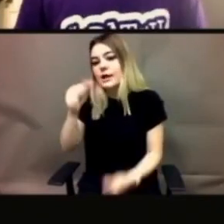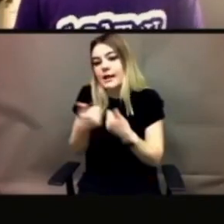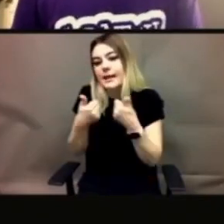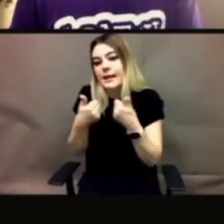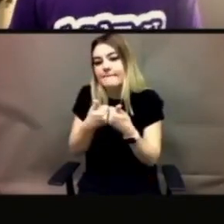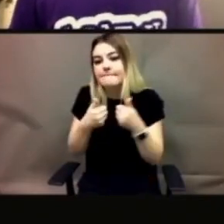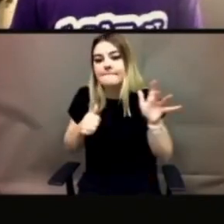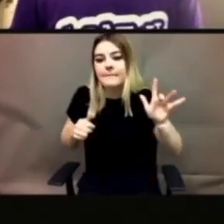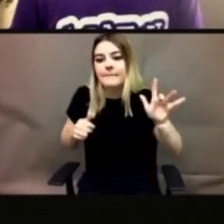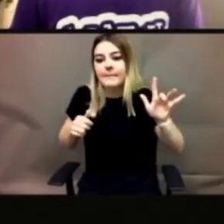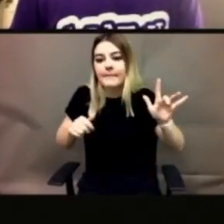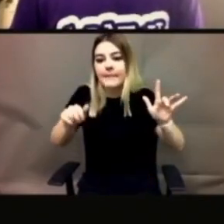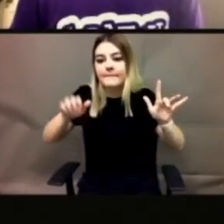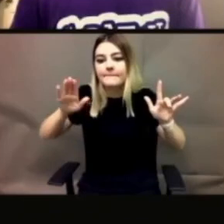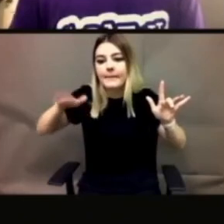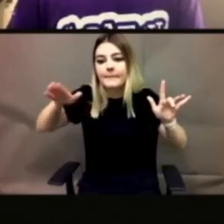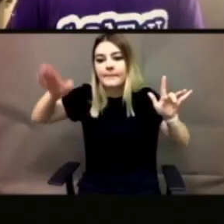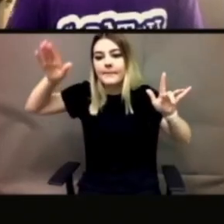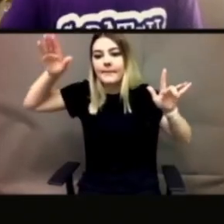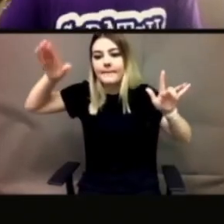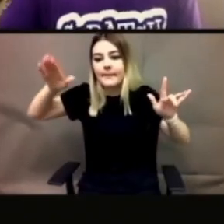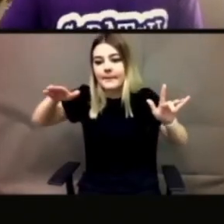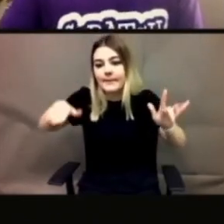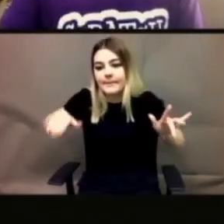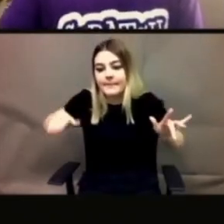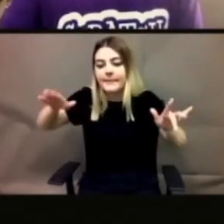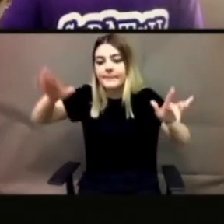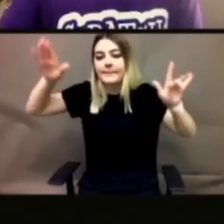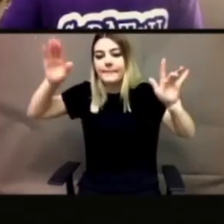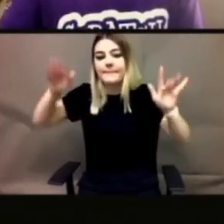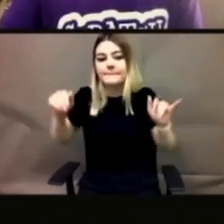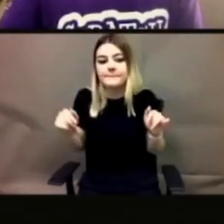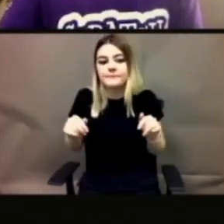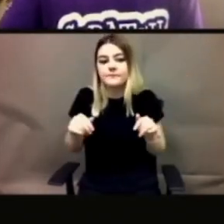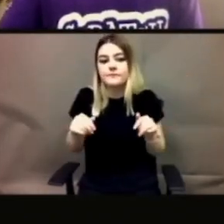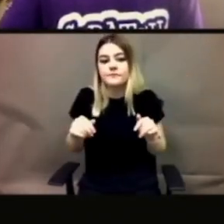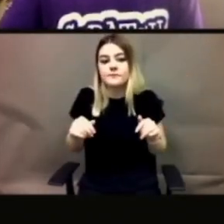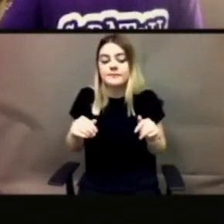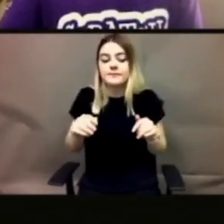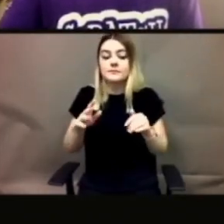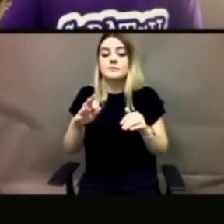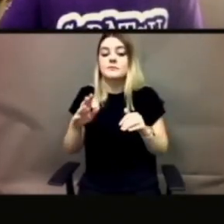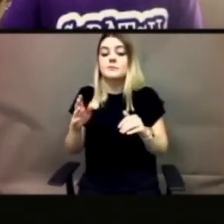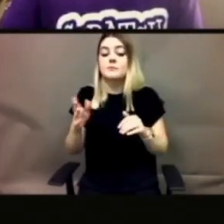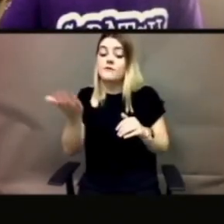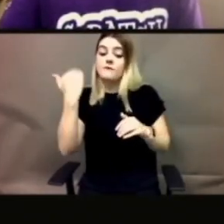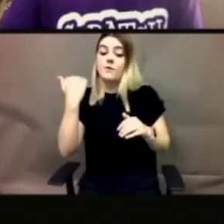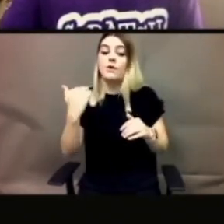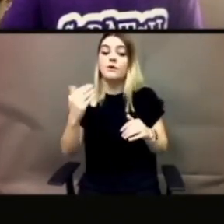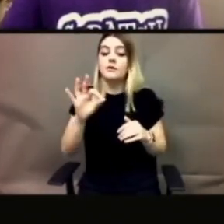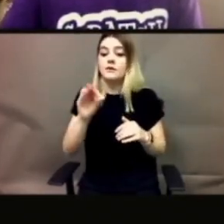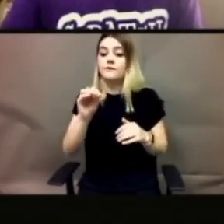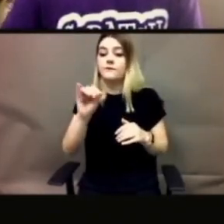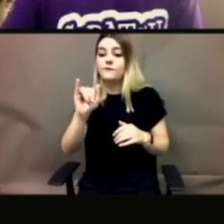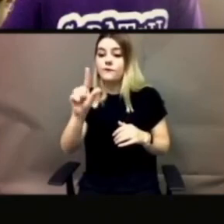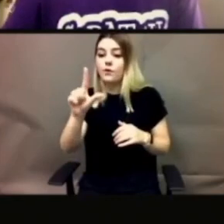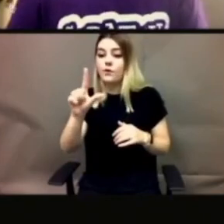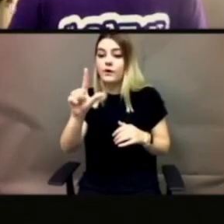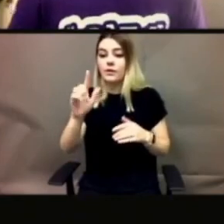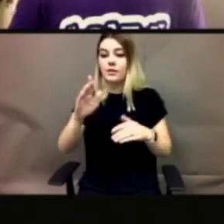antes o Brian falando nos workshops que as pessoas estavam usando o Clappy Bird, o